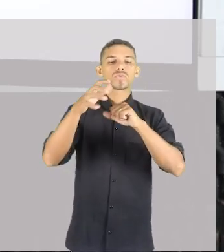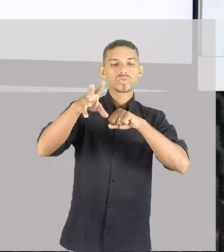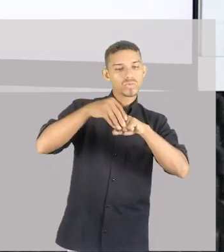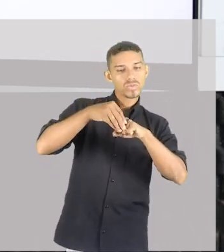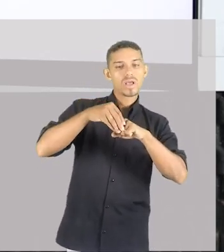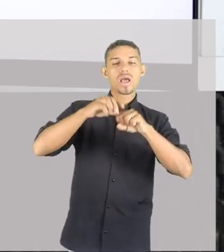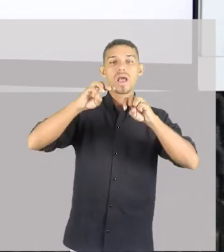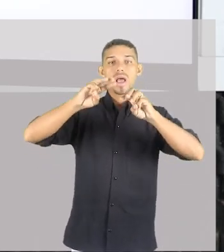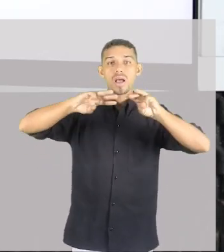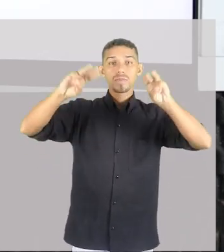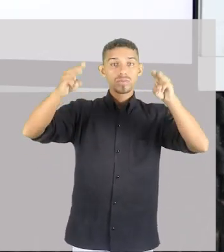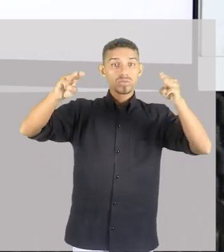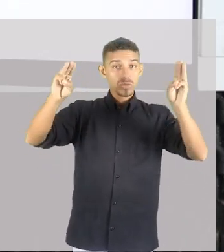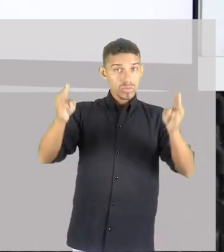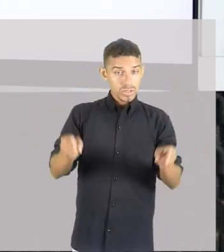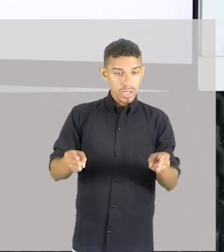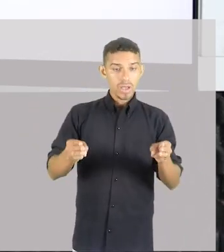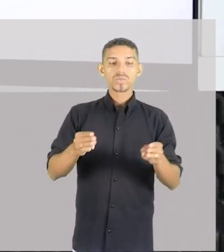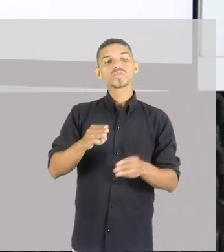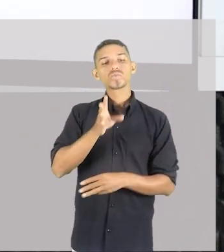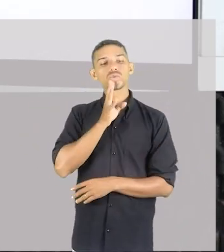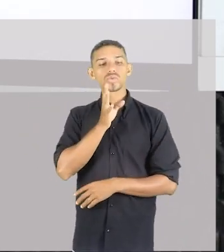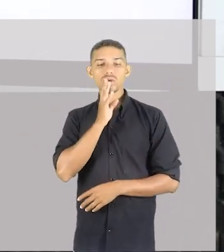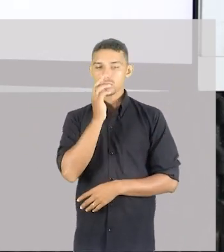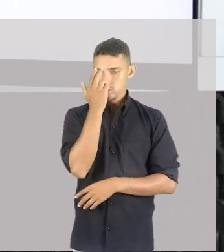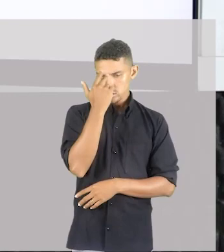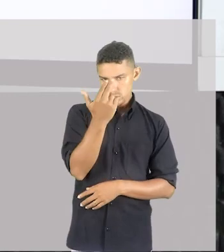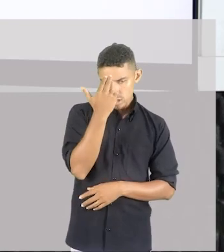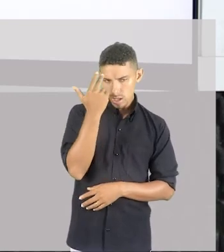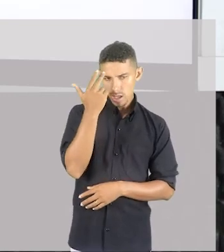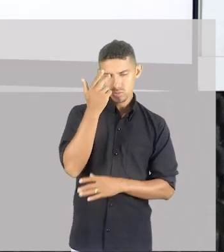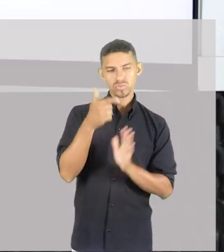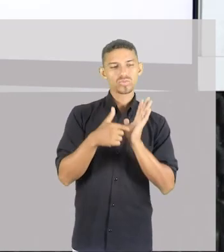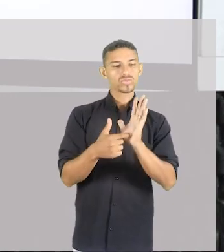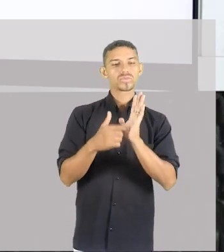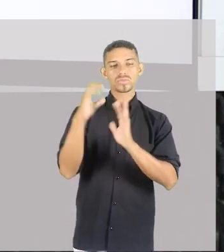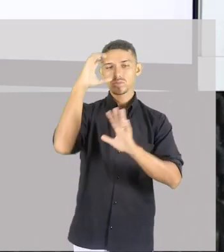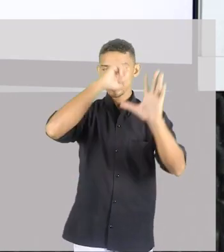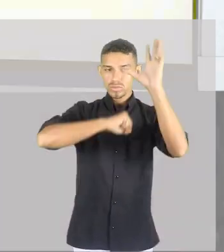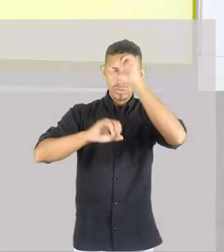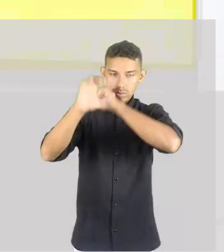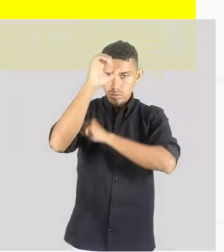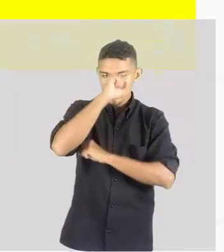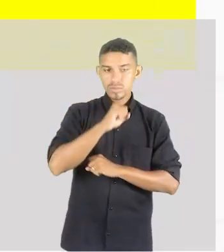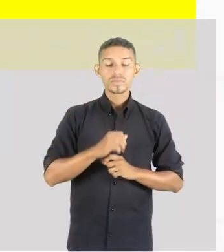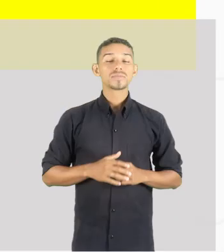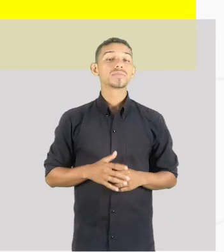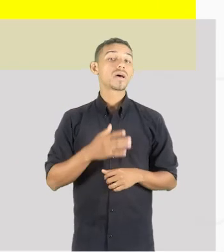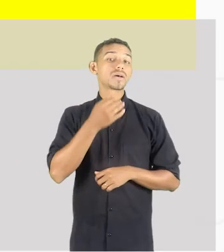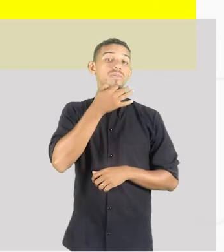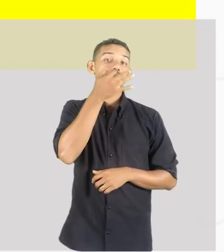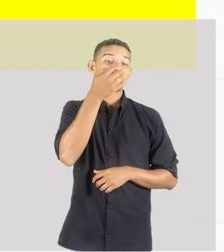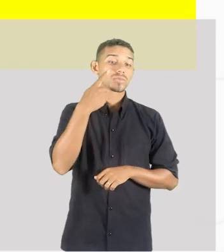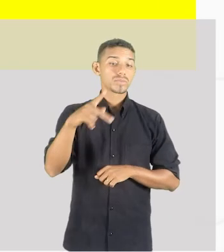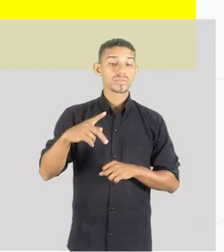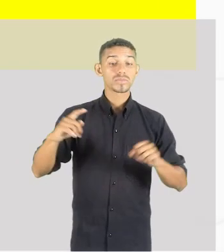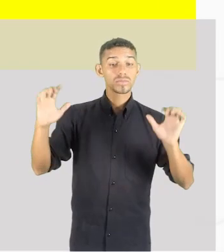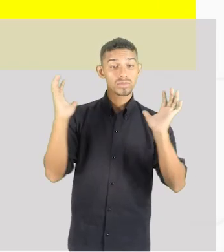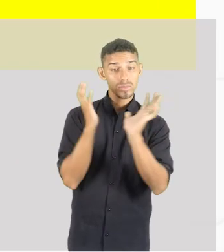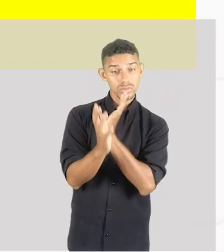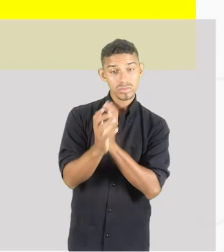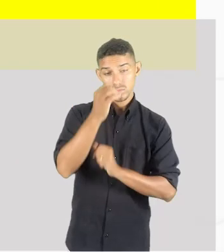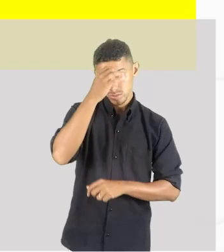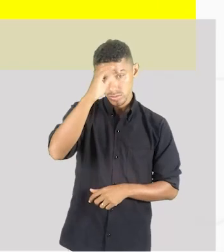que descobrimos história, histórias, e é nele que nos fascinamos e aprendemos. A sugestão para vocês é Centro de Cultura